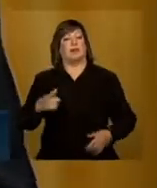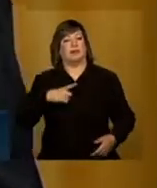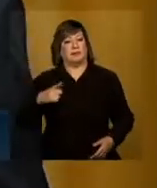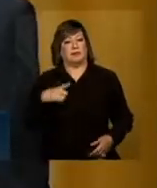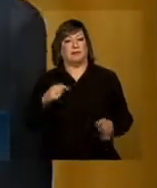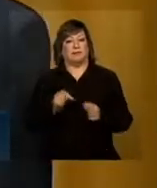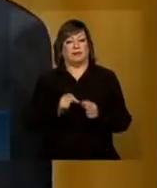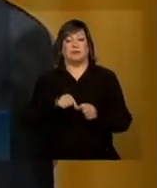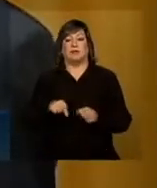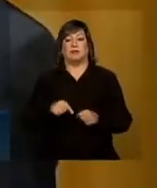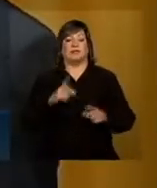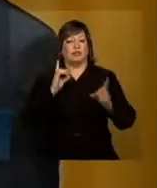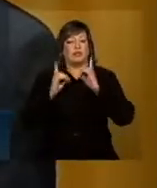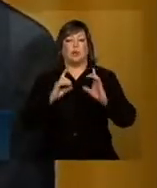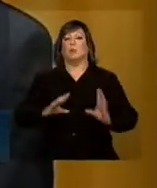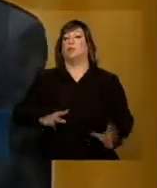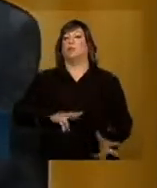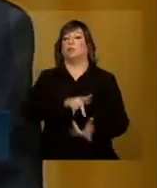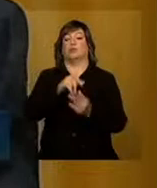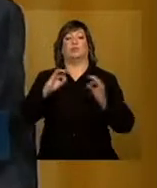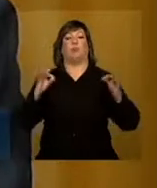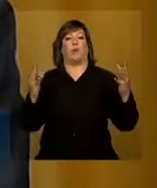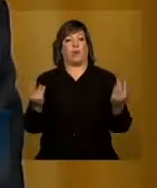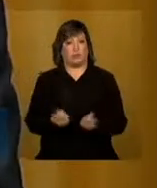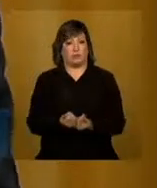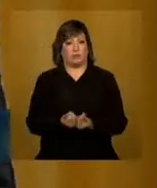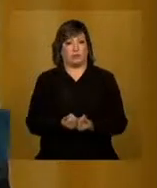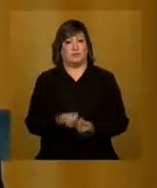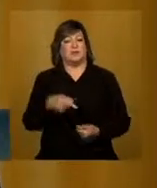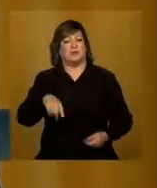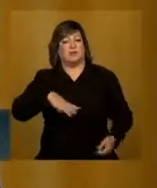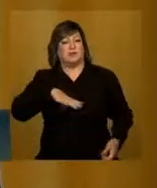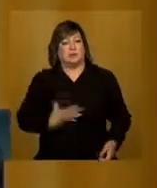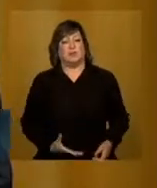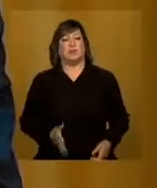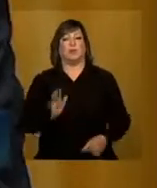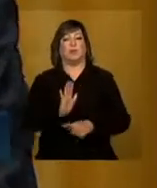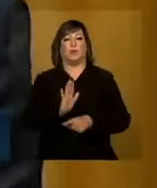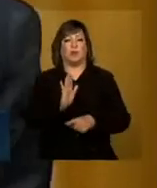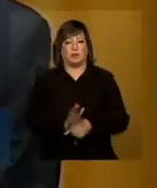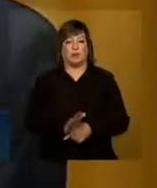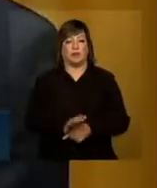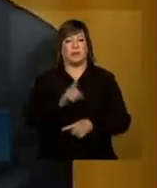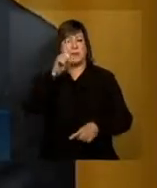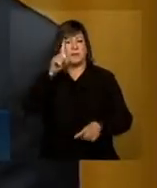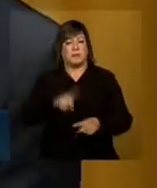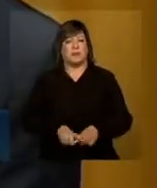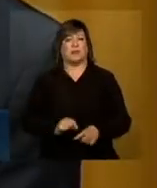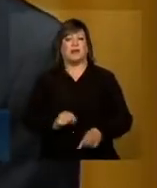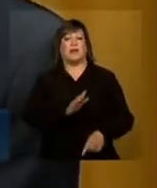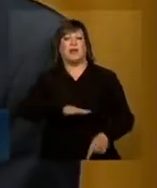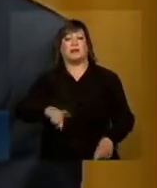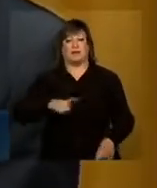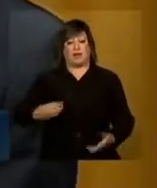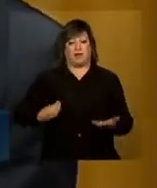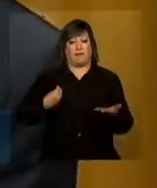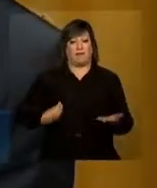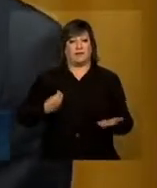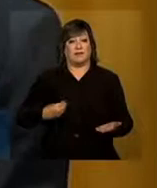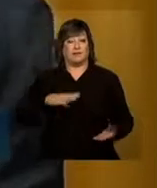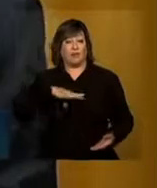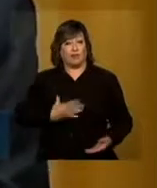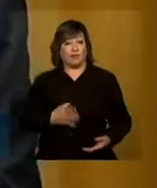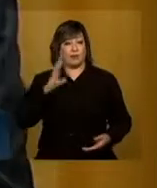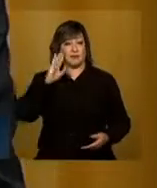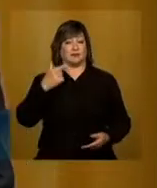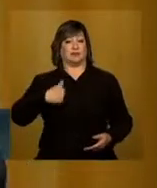essa discussão para o mundo todo. É o desafio de cuidar plenamente do desenvolvimento das crianças que sobreviveram. Esse é um desafio